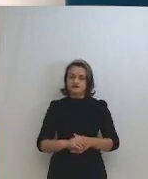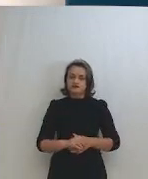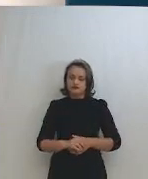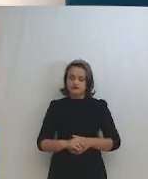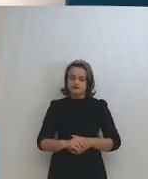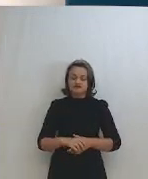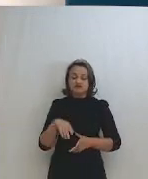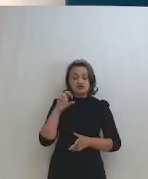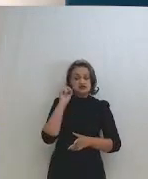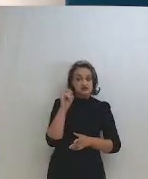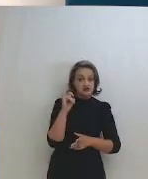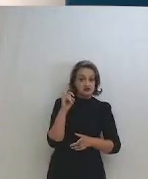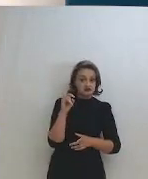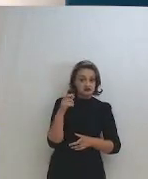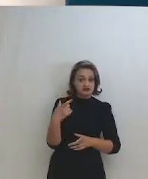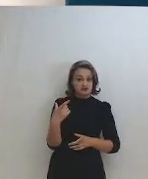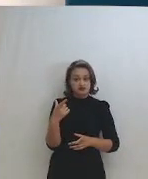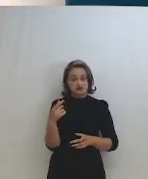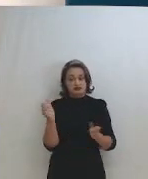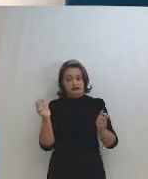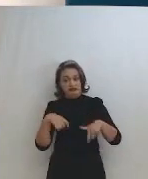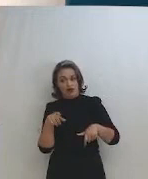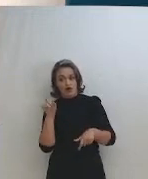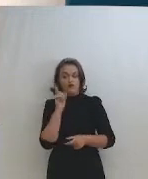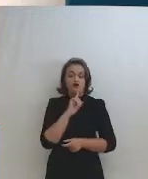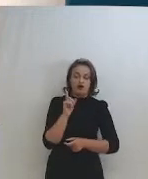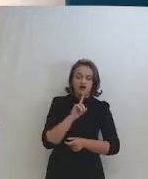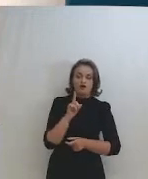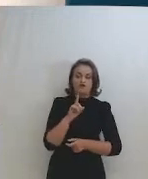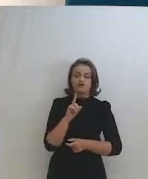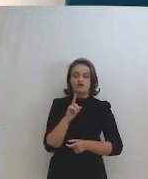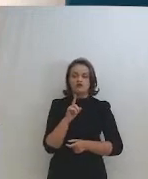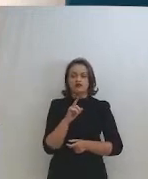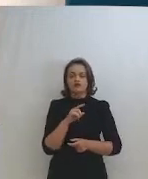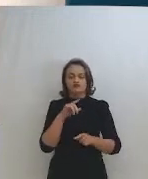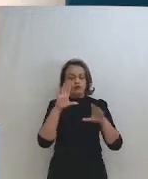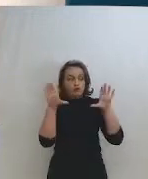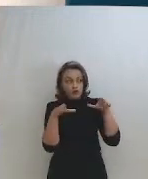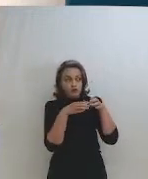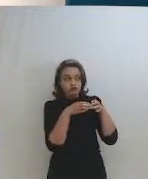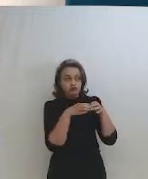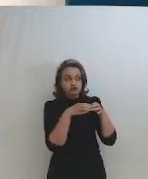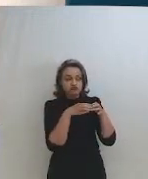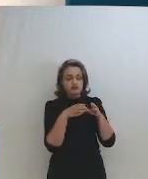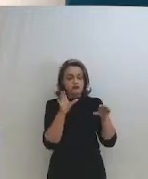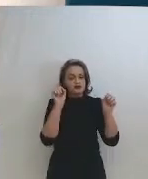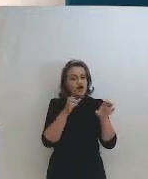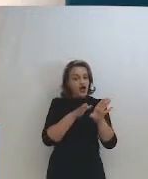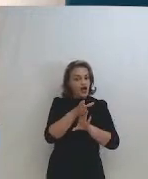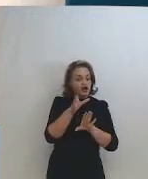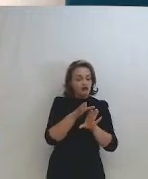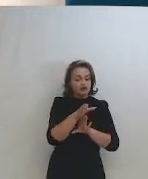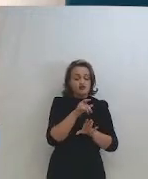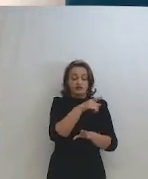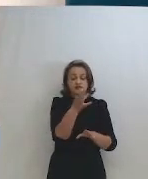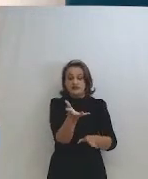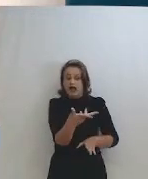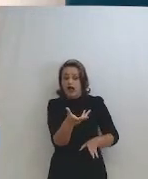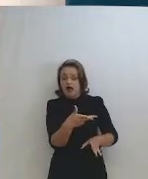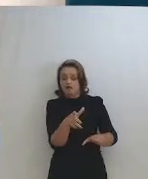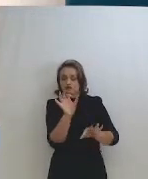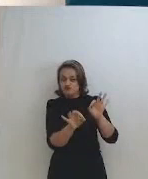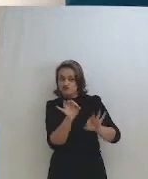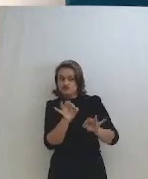houver por bem o colegiado, posso até recomendar celeridade no julgamento, o